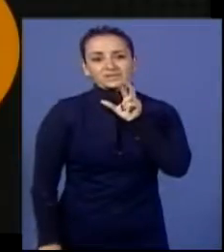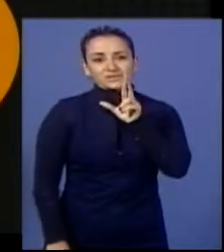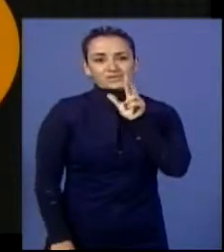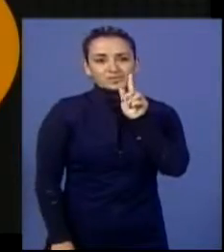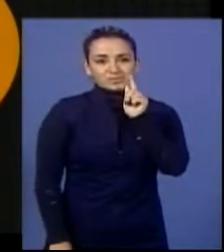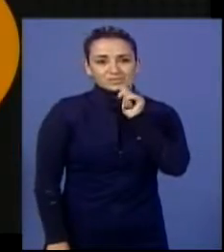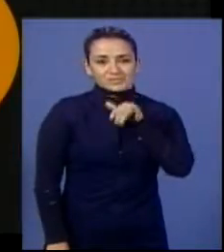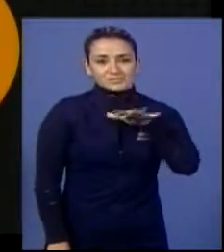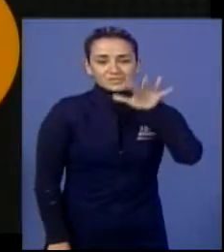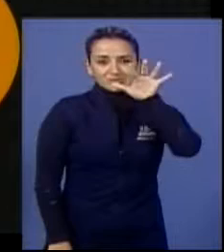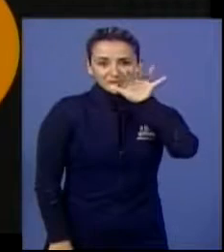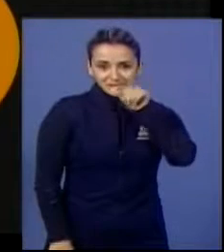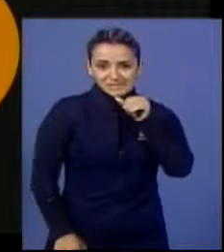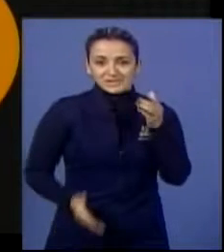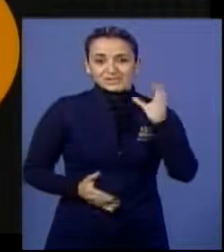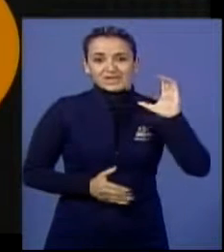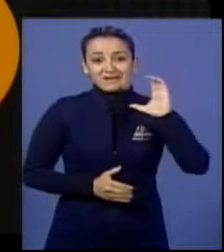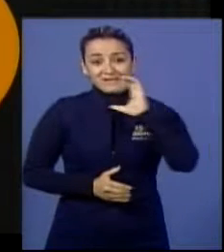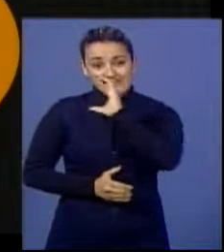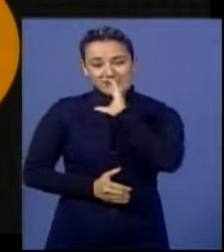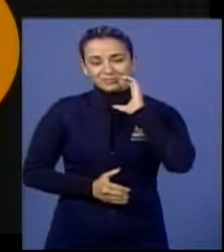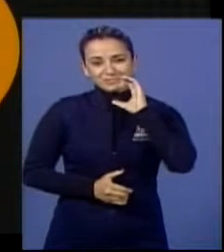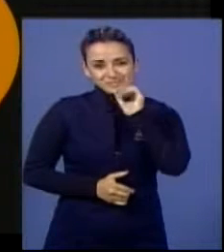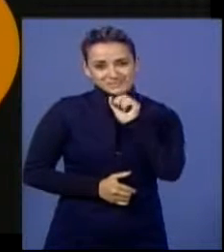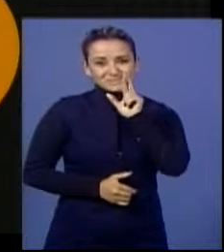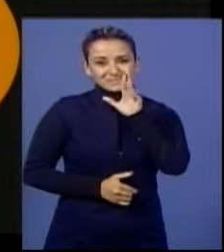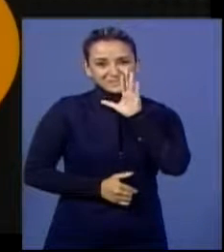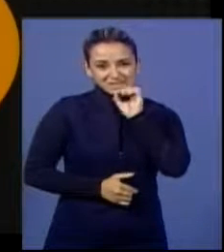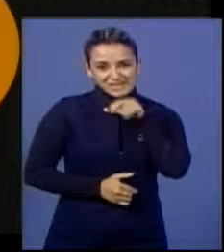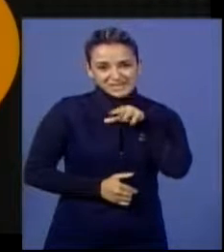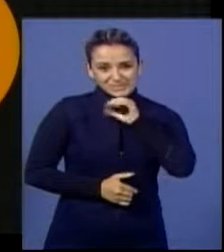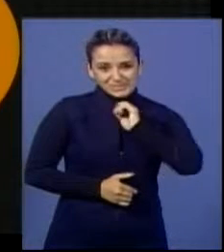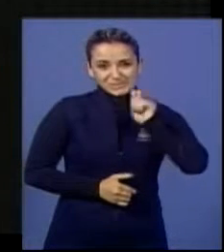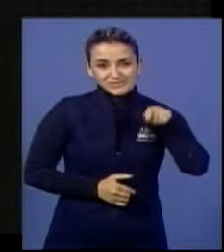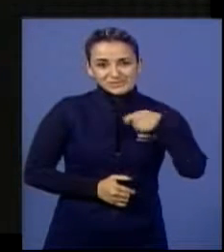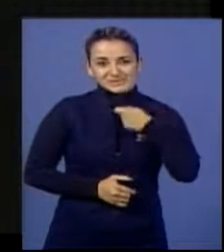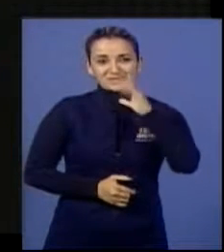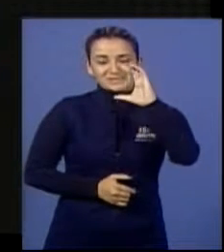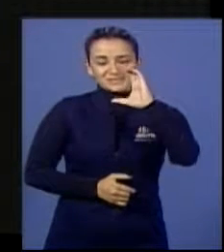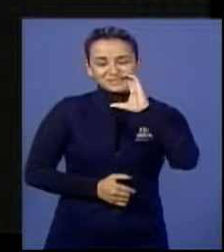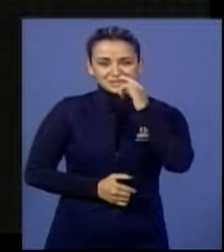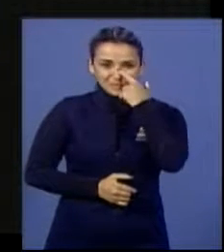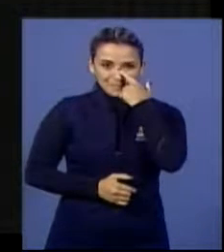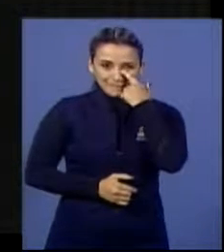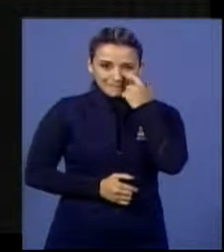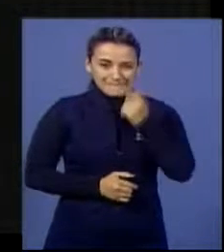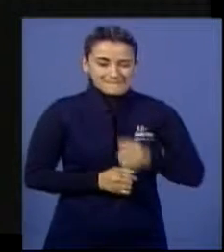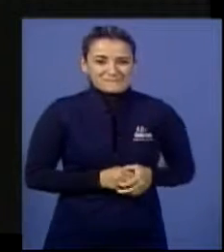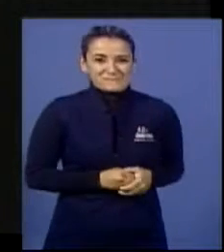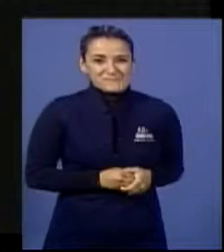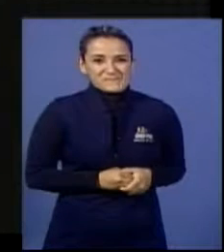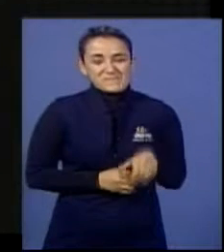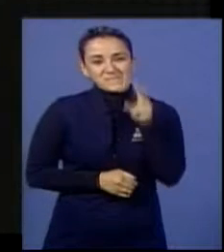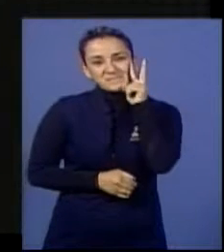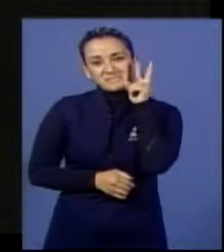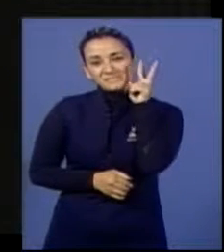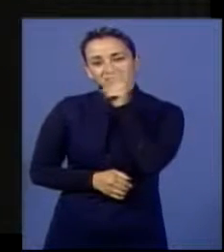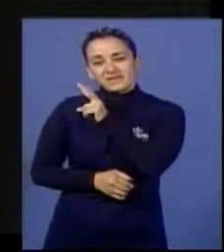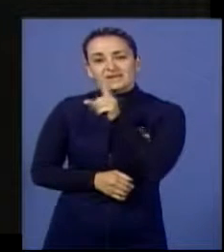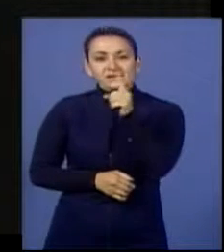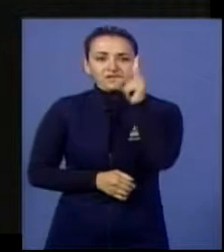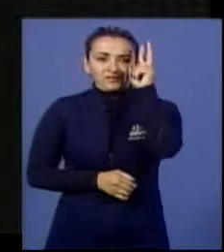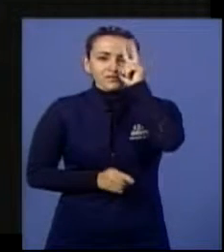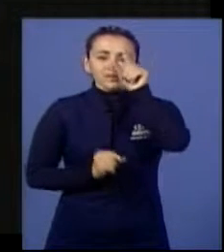Ah, só carbono, vou dormir então. Vou só carbono. Pode ficar à vontade. Estou brincando, tá, né? Química orgânica, você